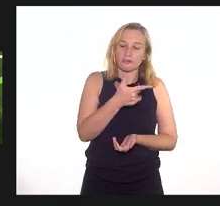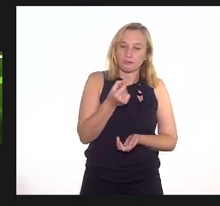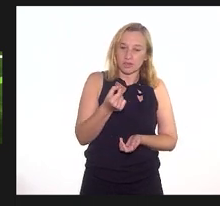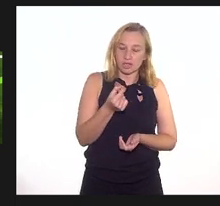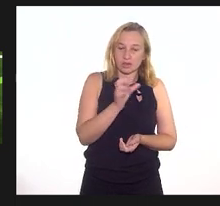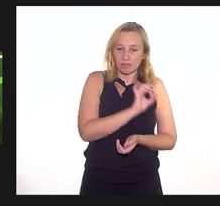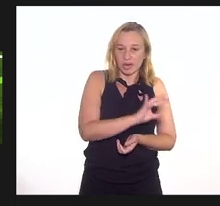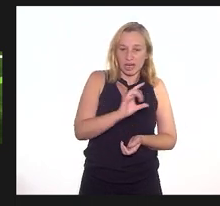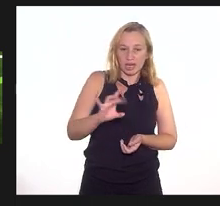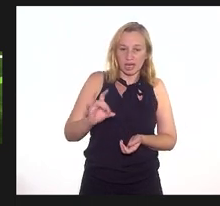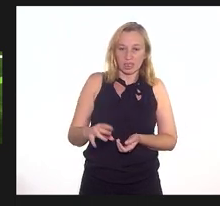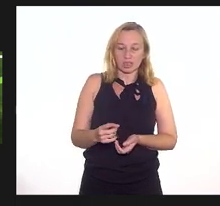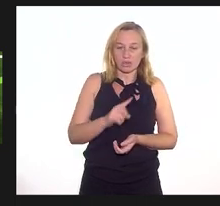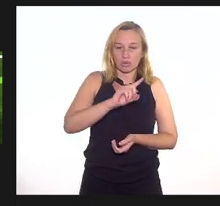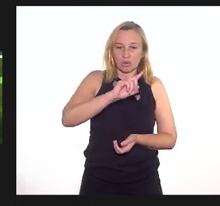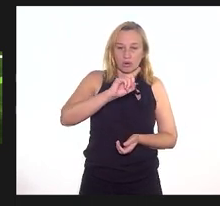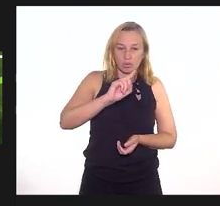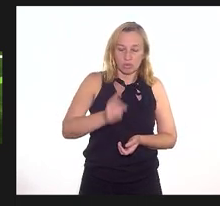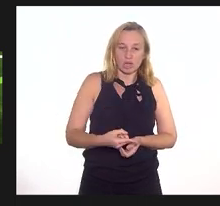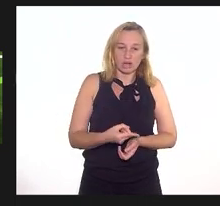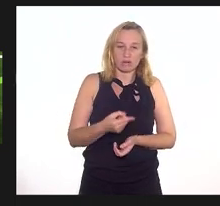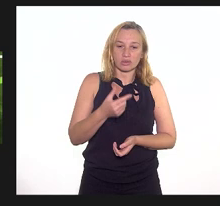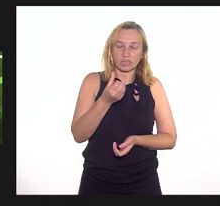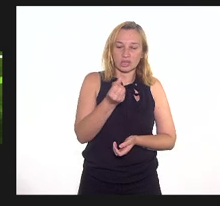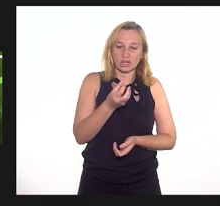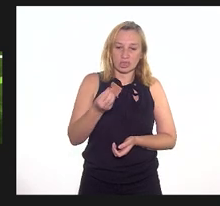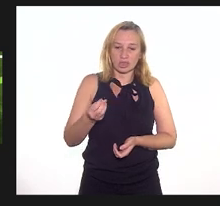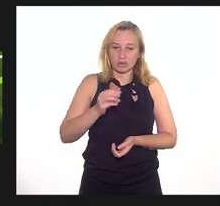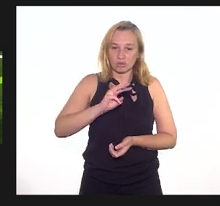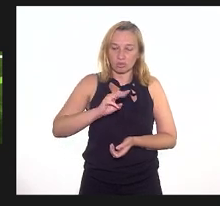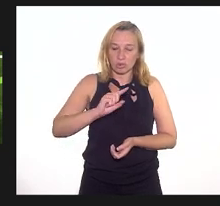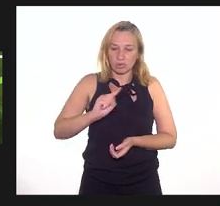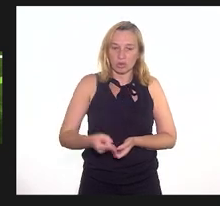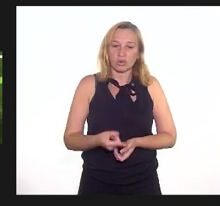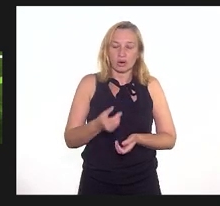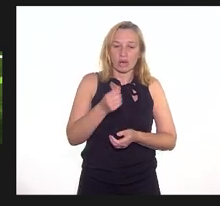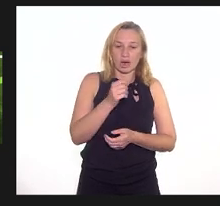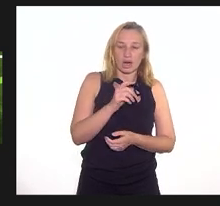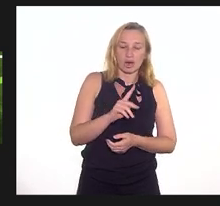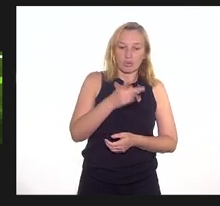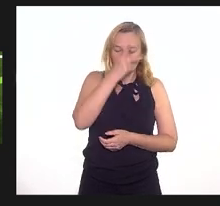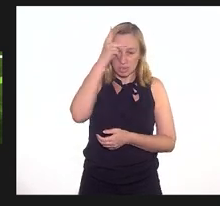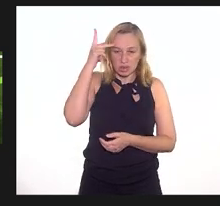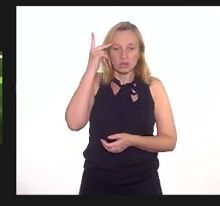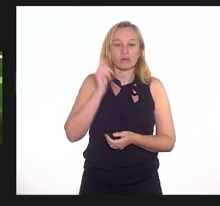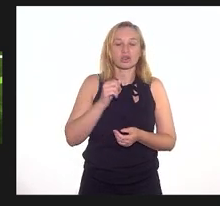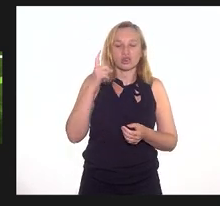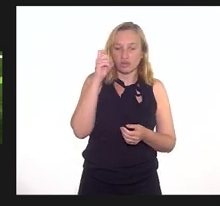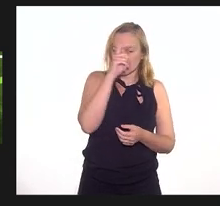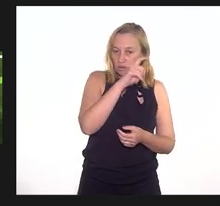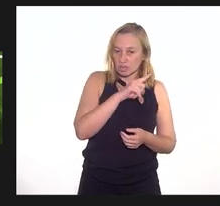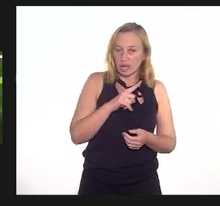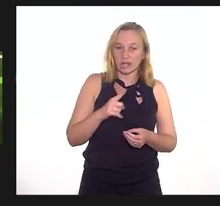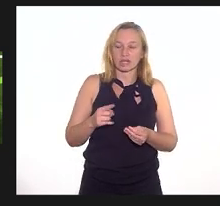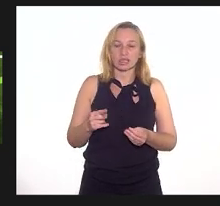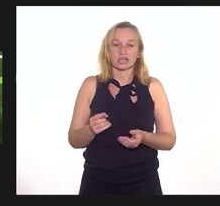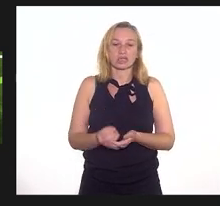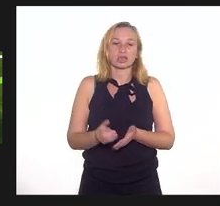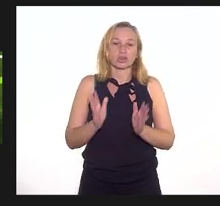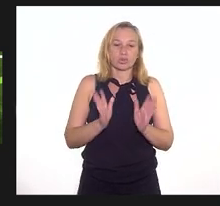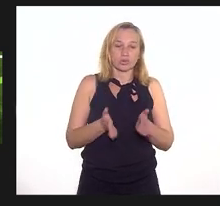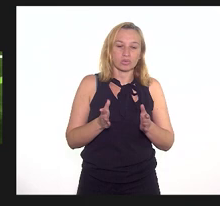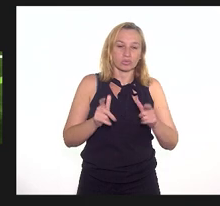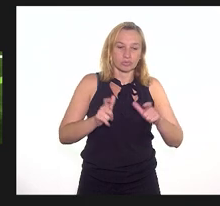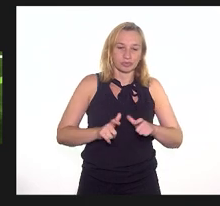para cada 1 milhão e 600 mil habitantes, ou seja, a dificuldade e a fragilidade hoje existente na